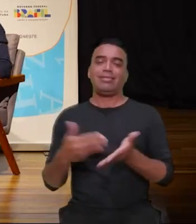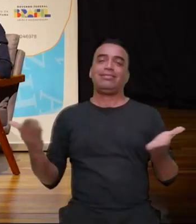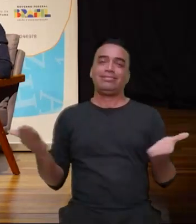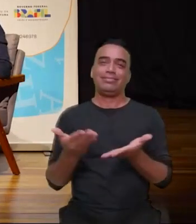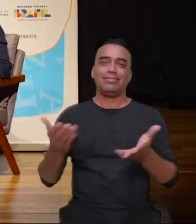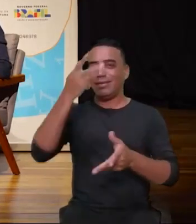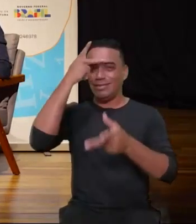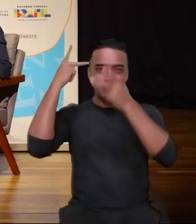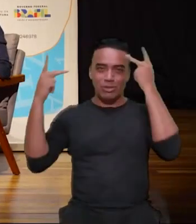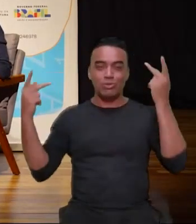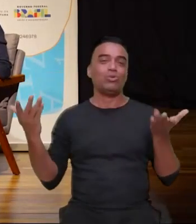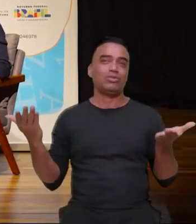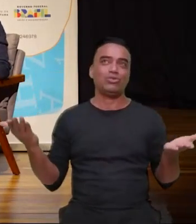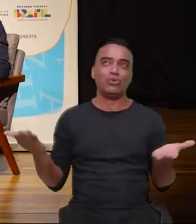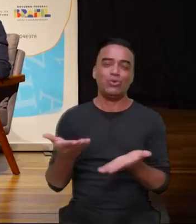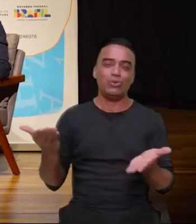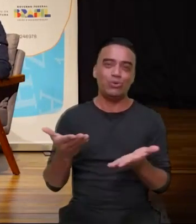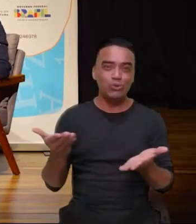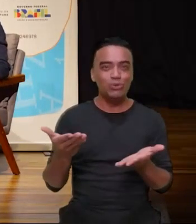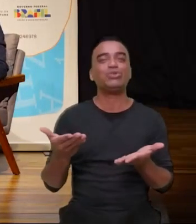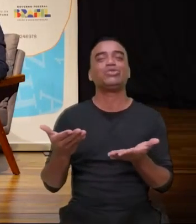hoje, quando as pessoas ainda são